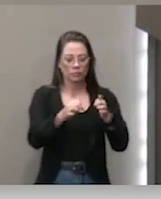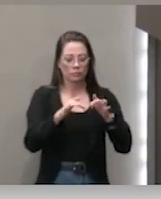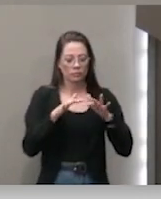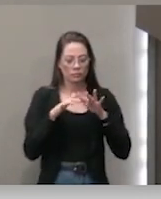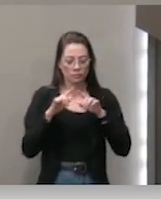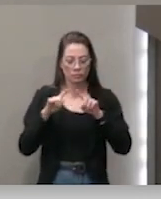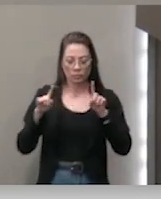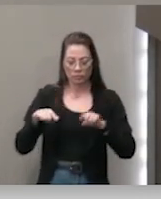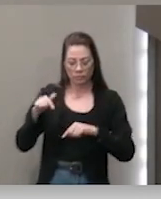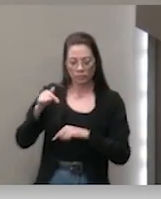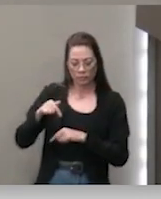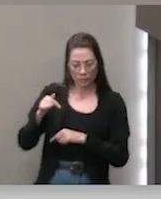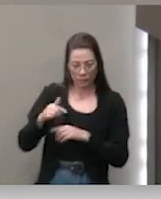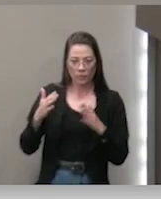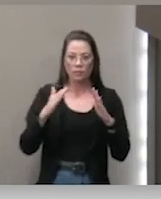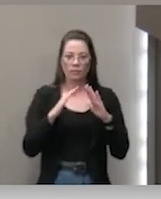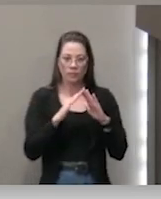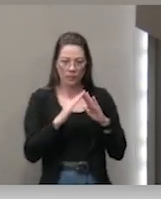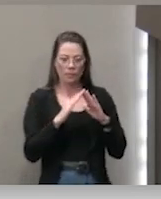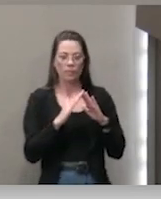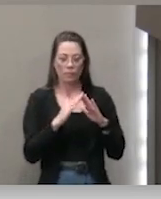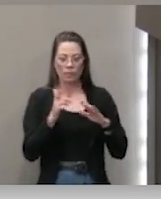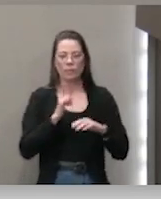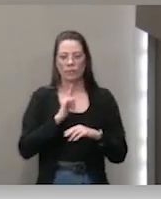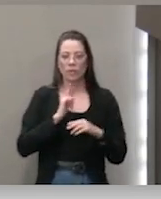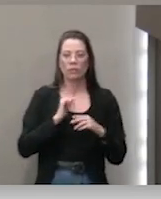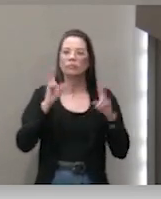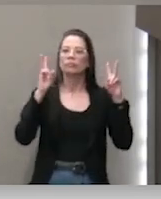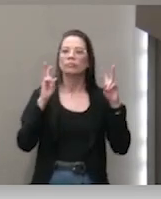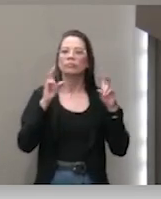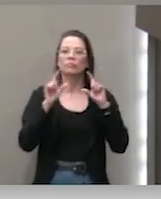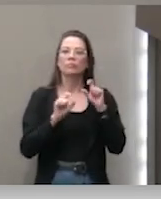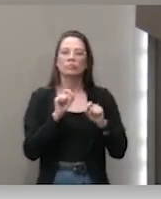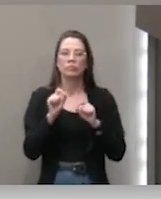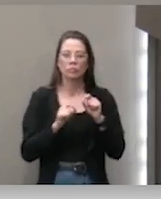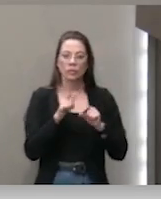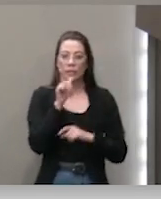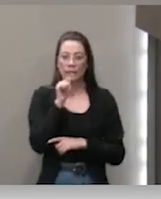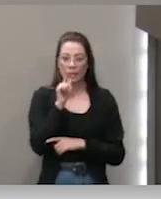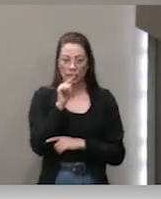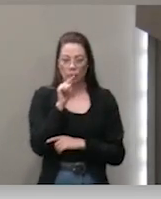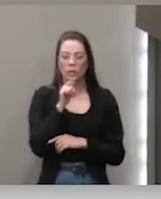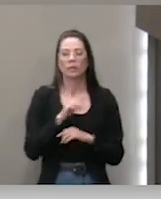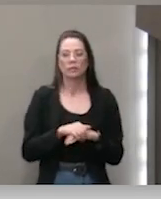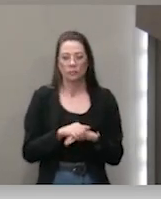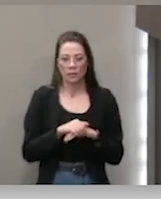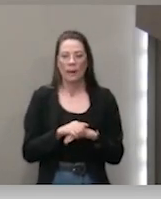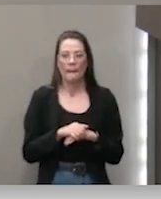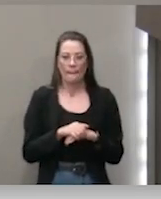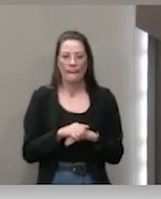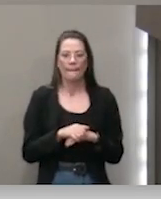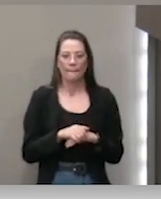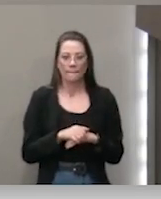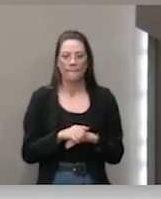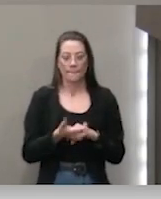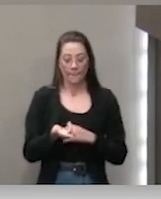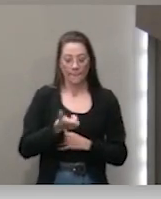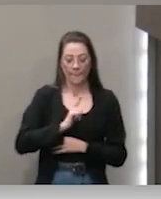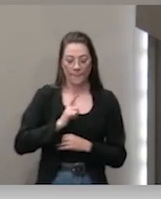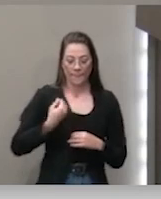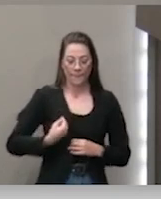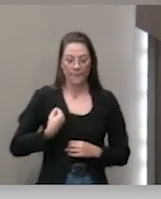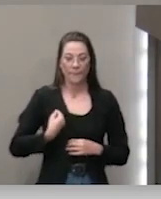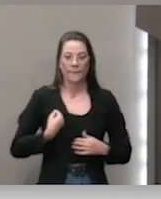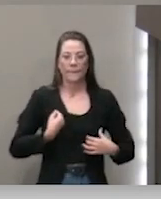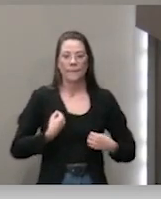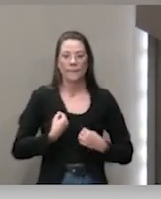pública aqui nesta casa, que vai tratar da água, a Frente Parlamentar da